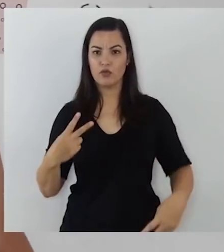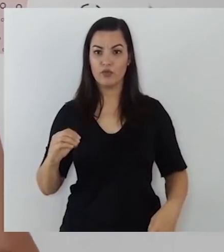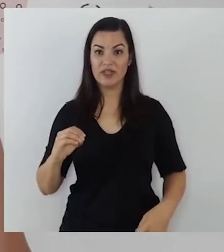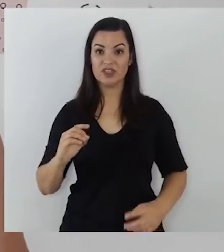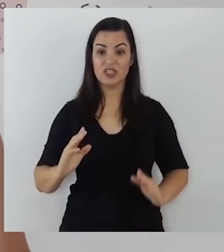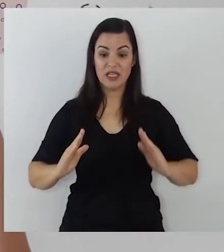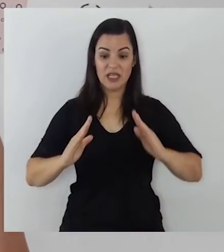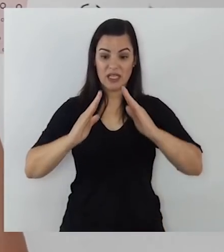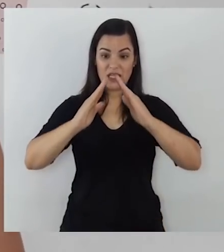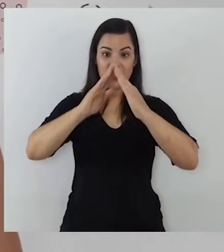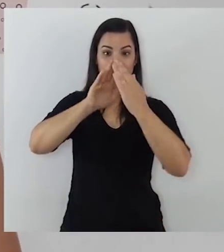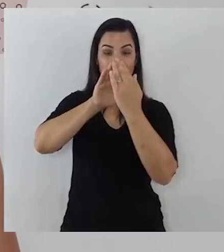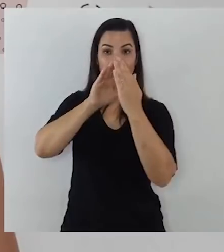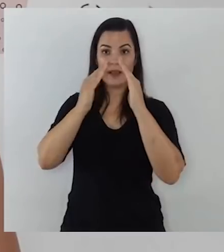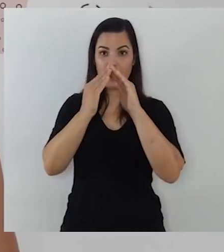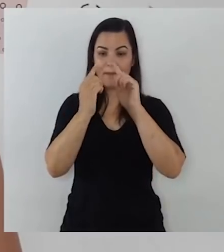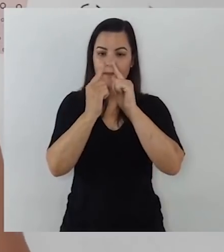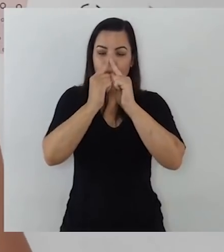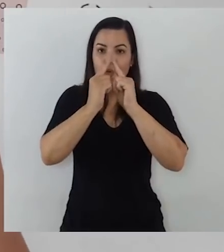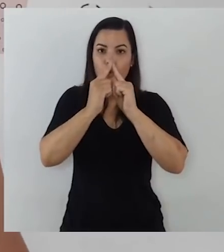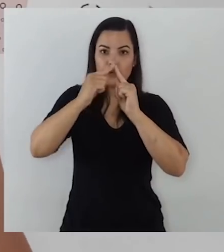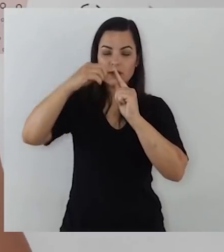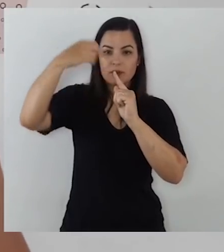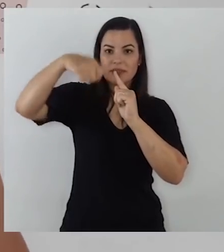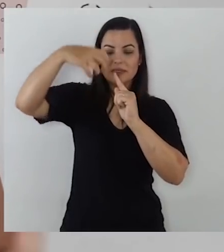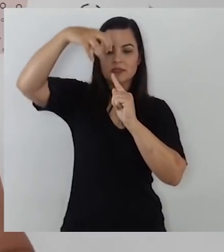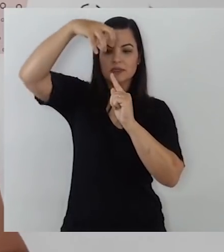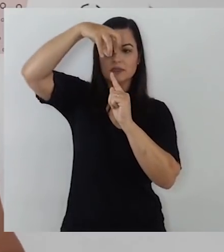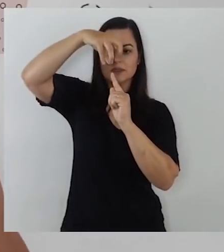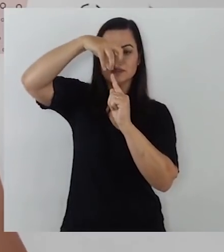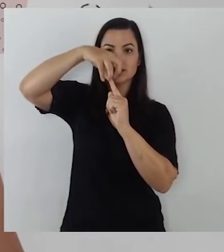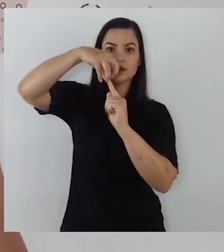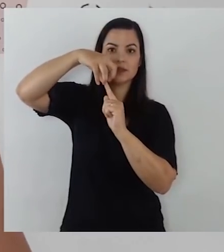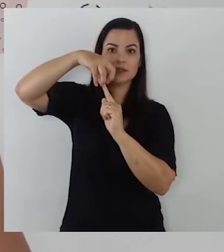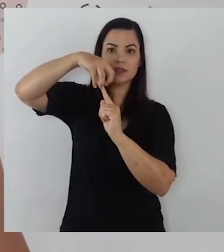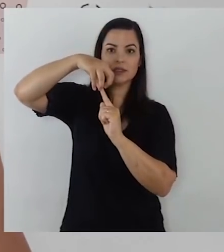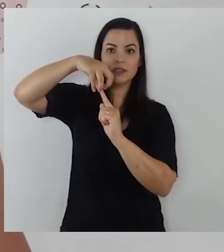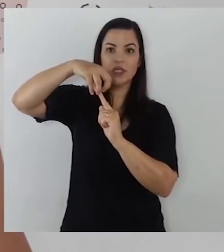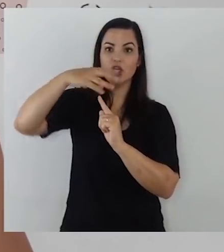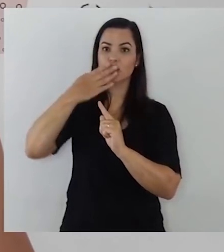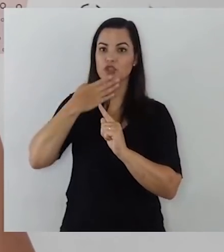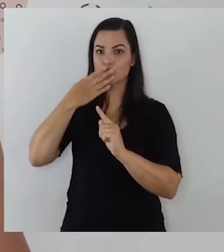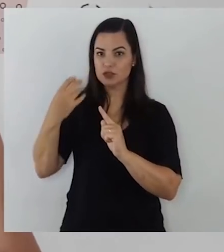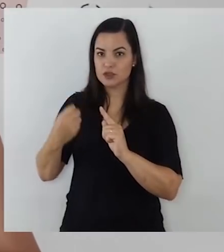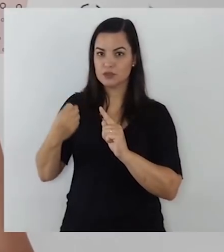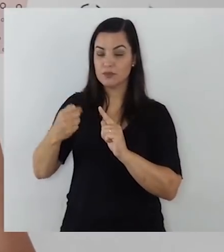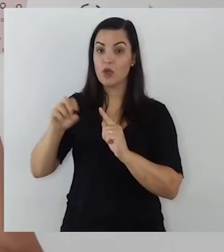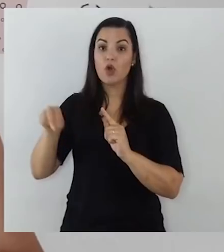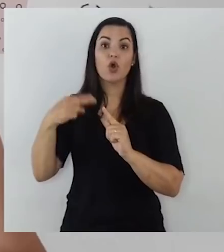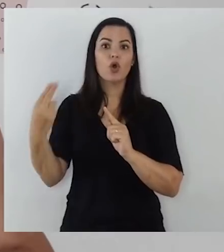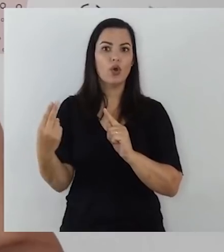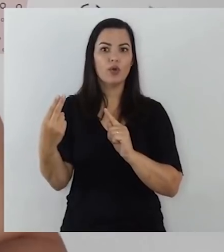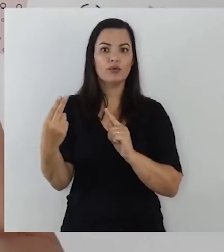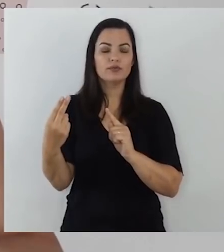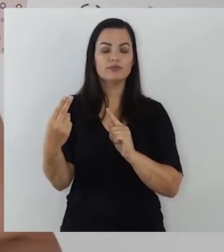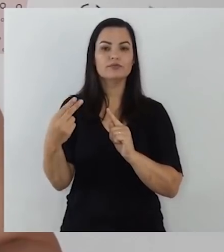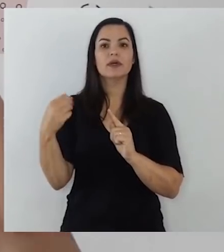torre você precisa equilibrar o marshmallow ou a bandeirinha. Eu quero